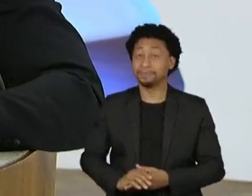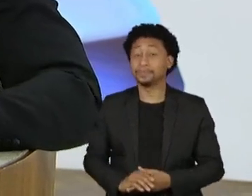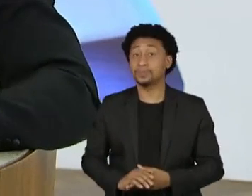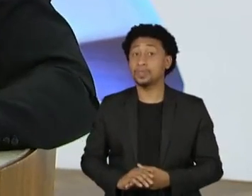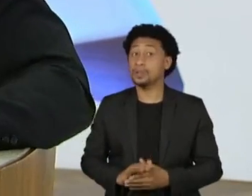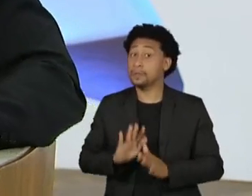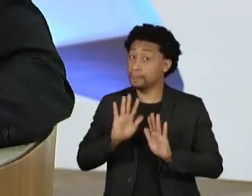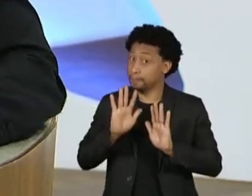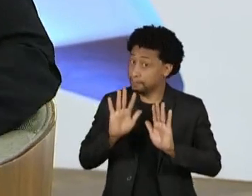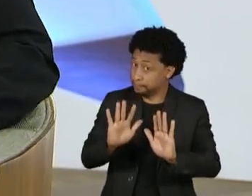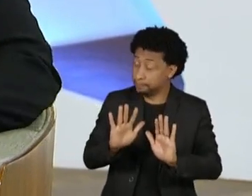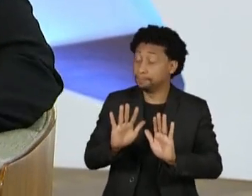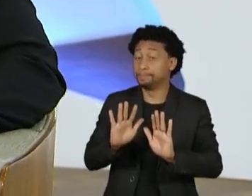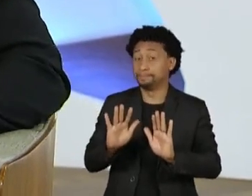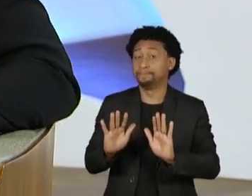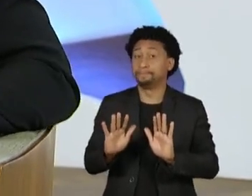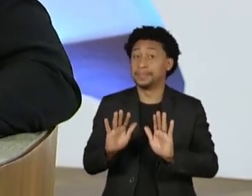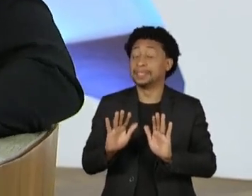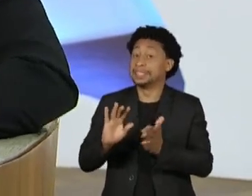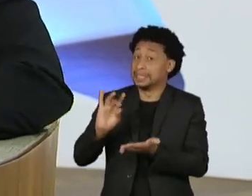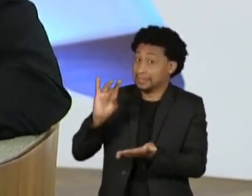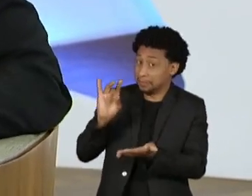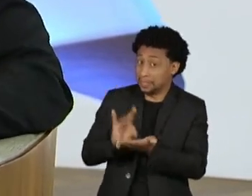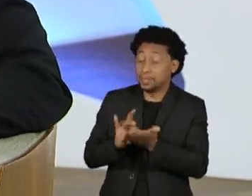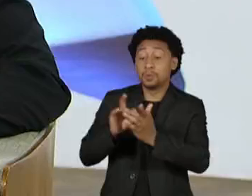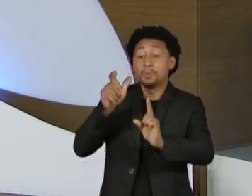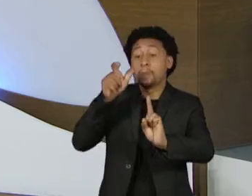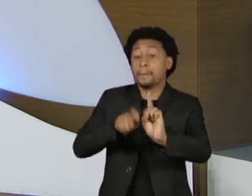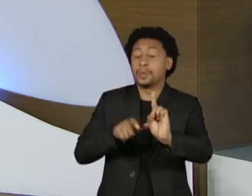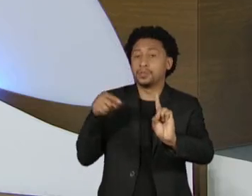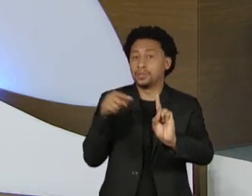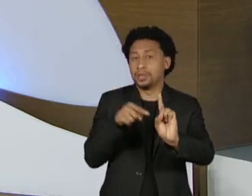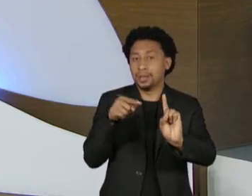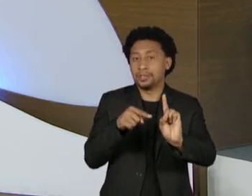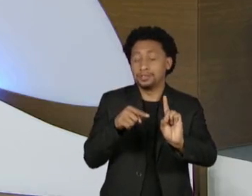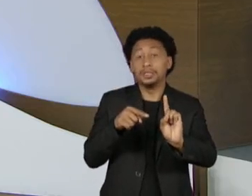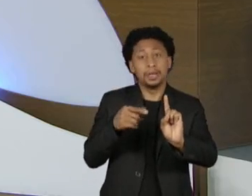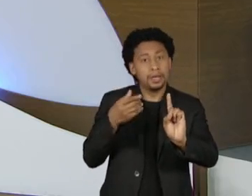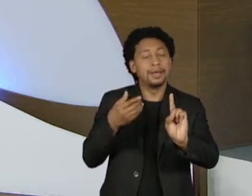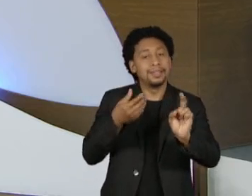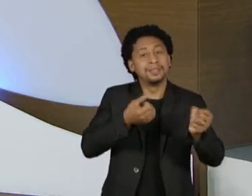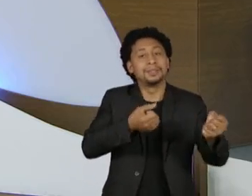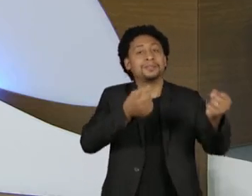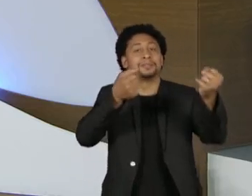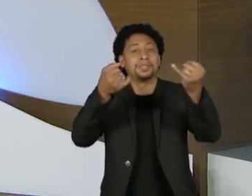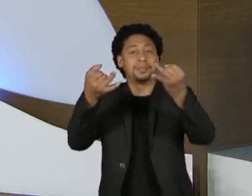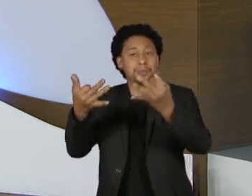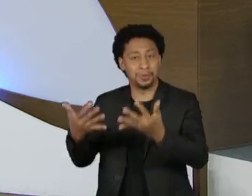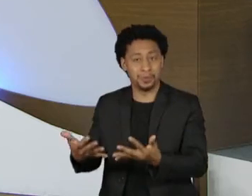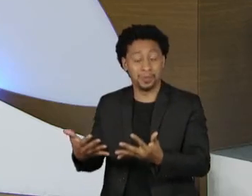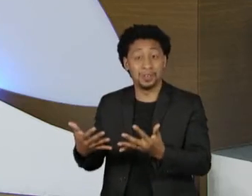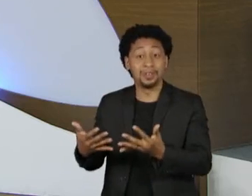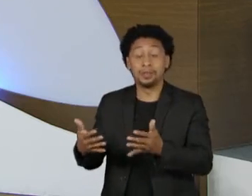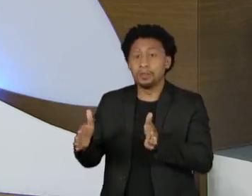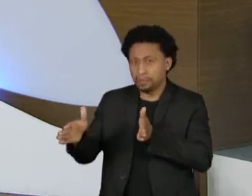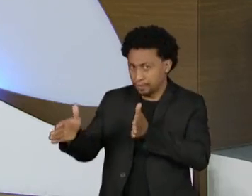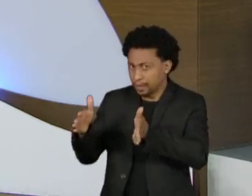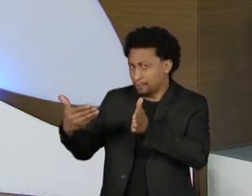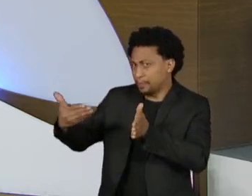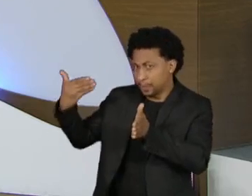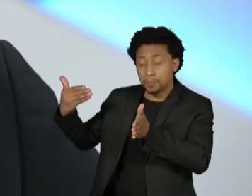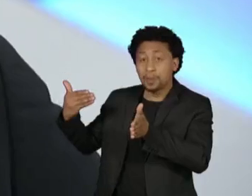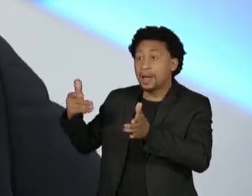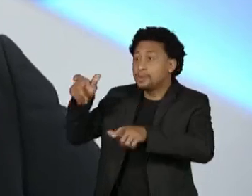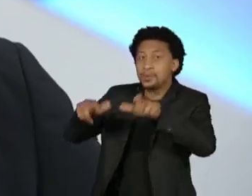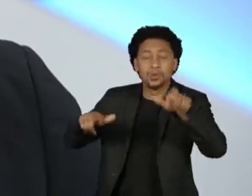na verdade esse personagem não se explicou né e na época ninguém teve coragem de cantar isso ninguém